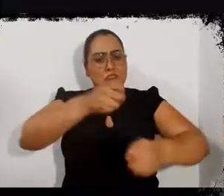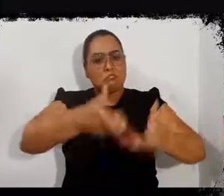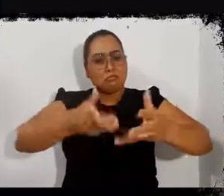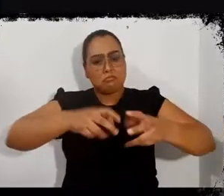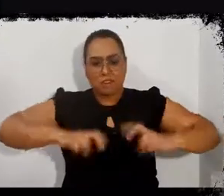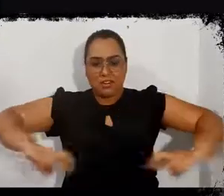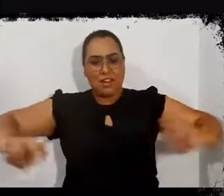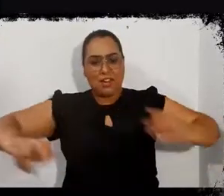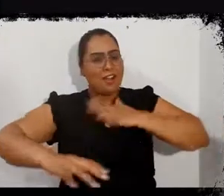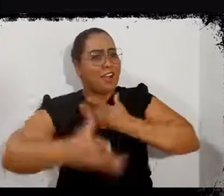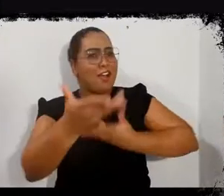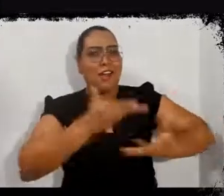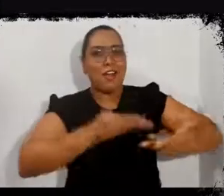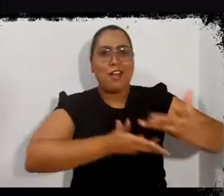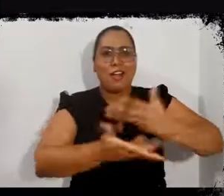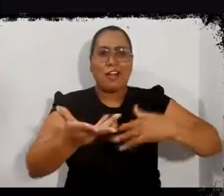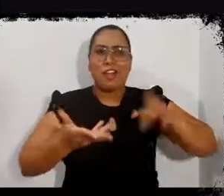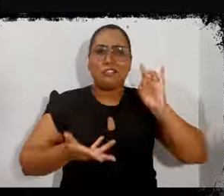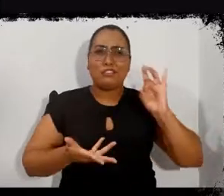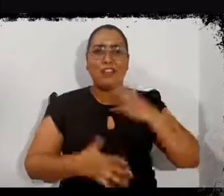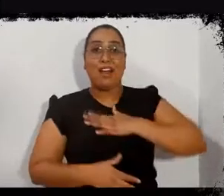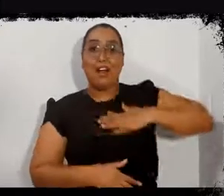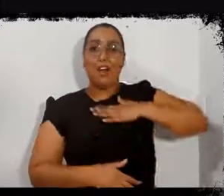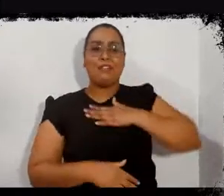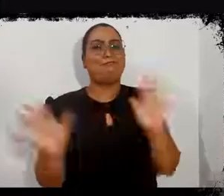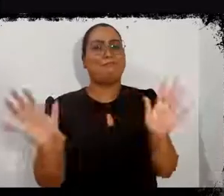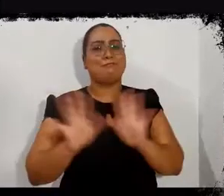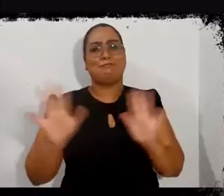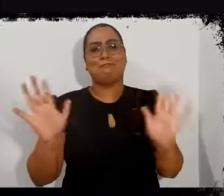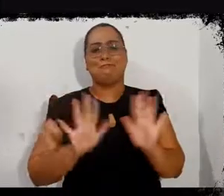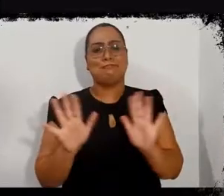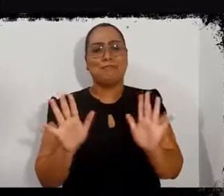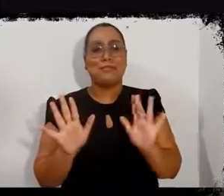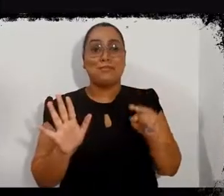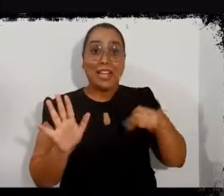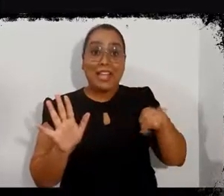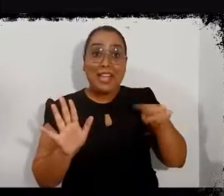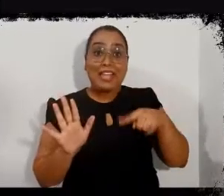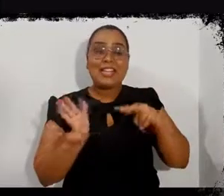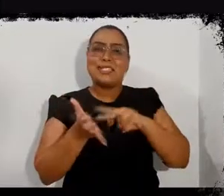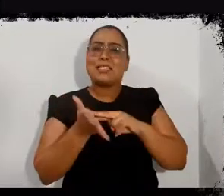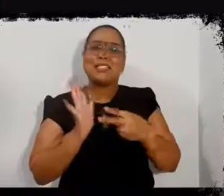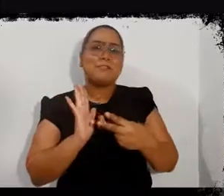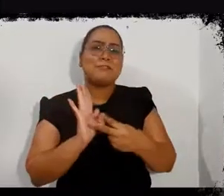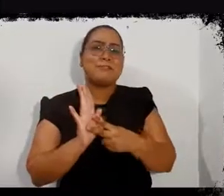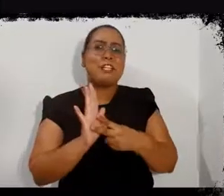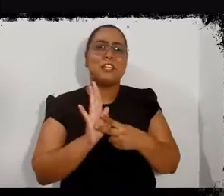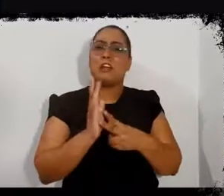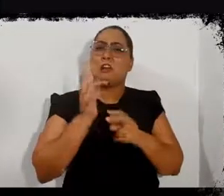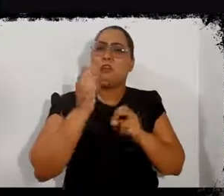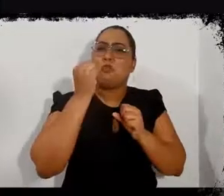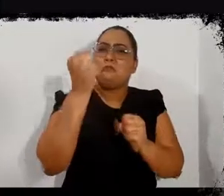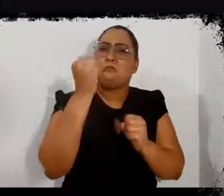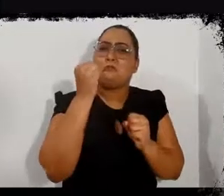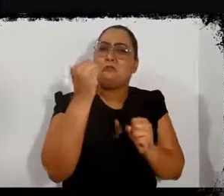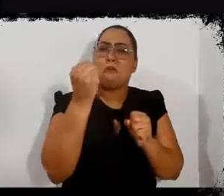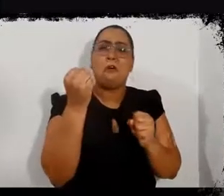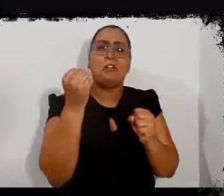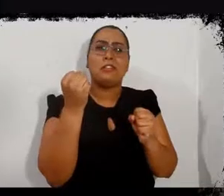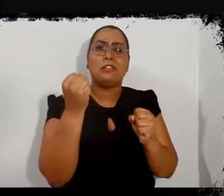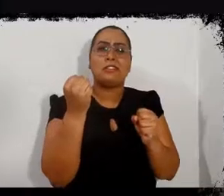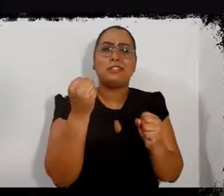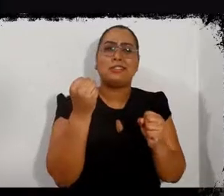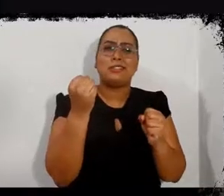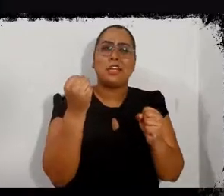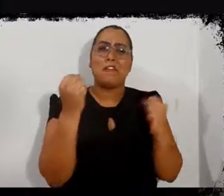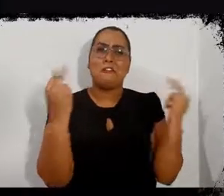entretenimento, mas configuravam poderosos meios de transmissão de